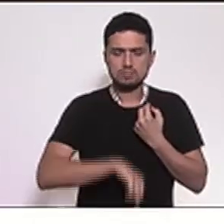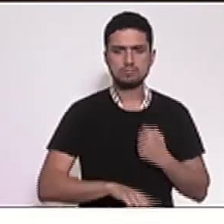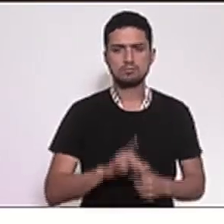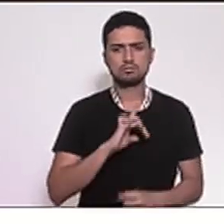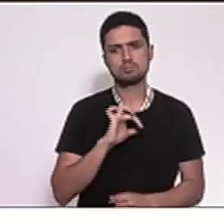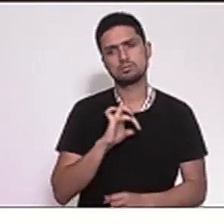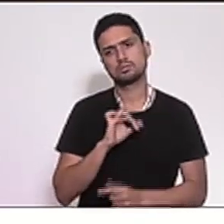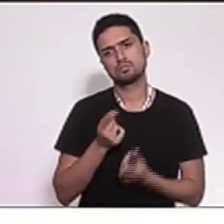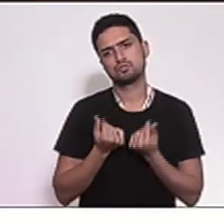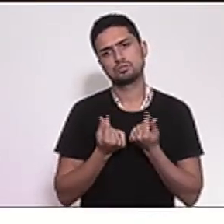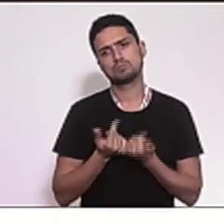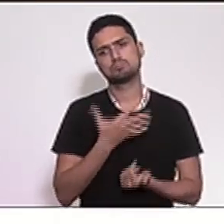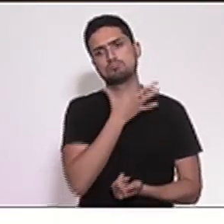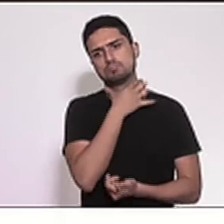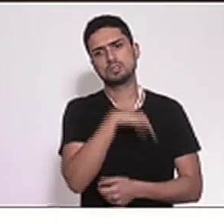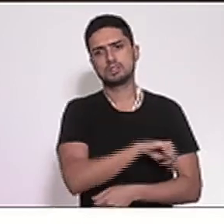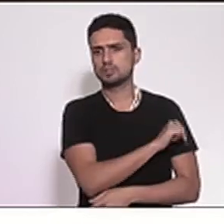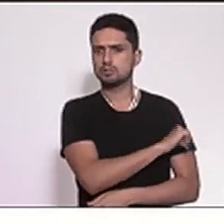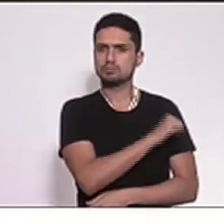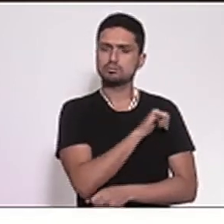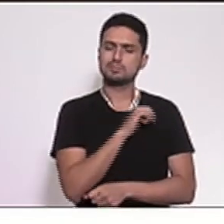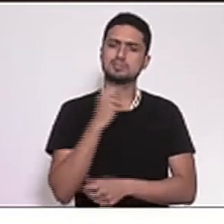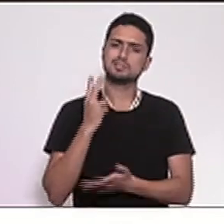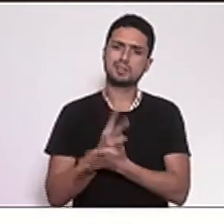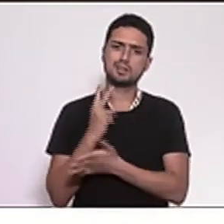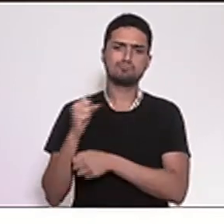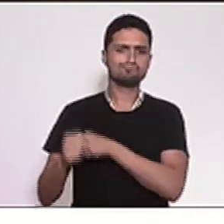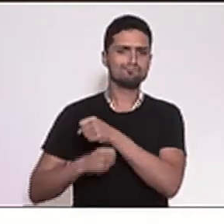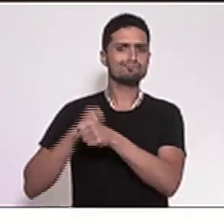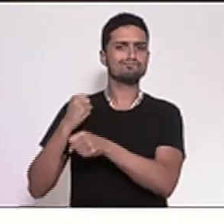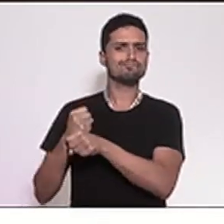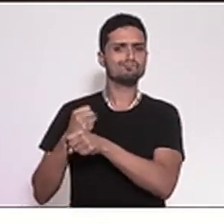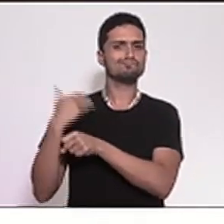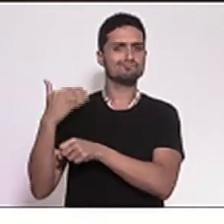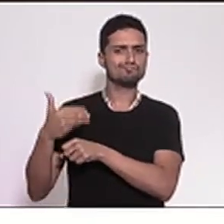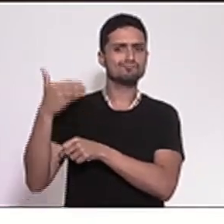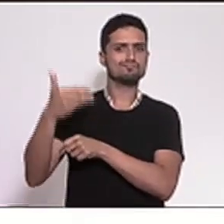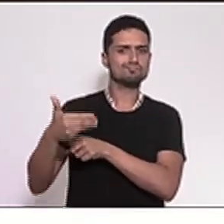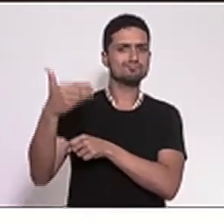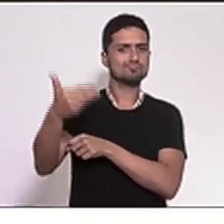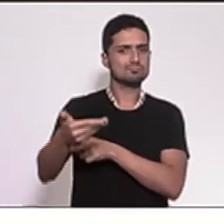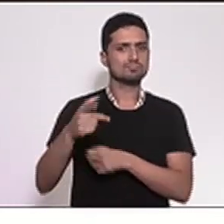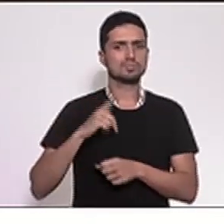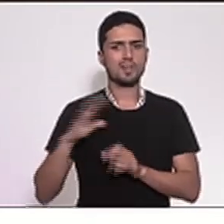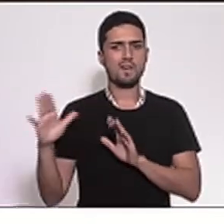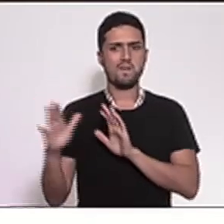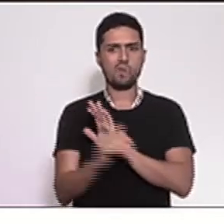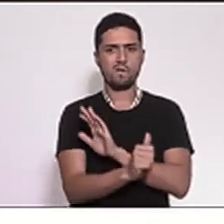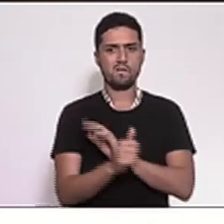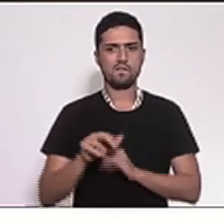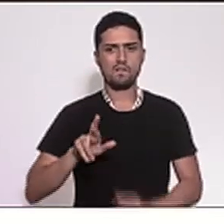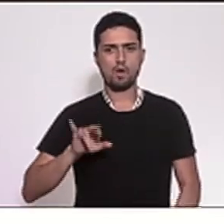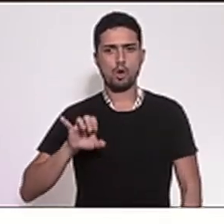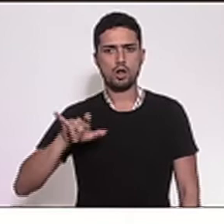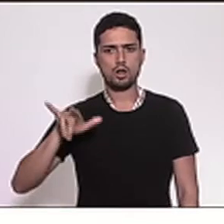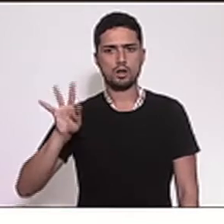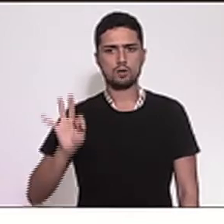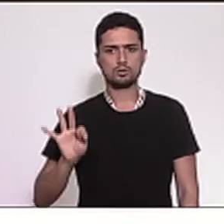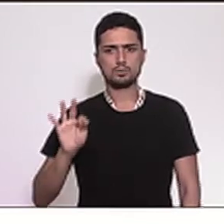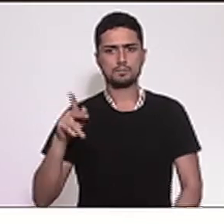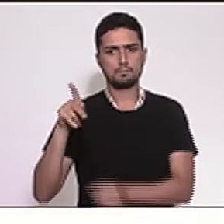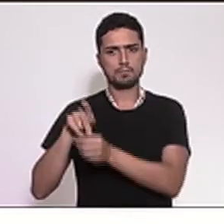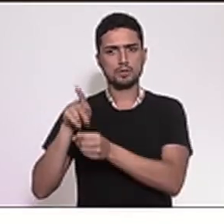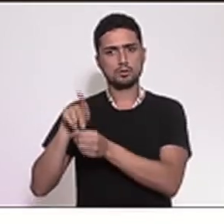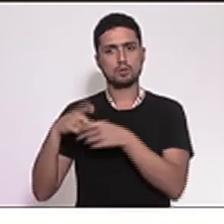de Janeiro, ano após ano, se apropriando dos recursos de royalties e participações especiais do petróleo. Por